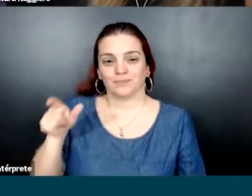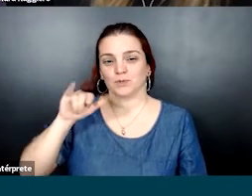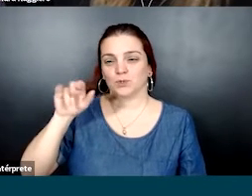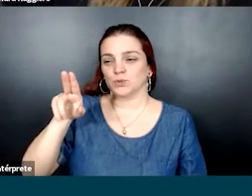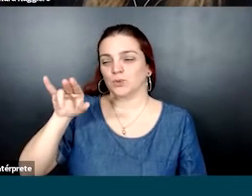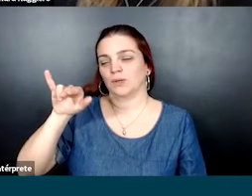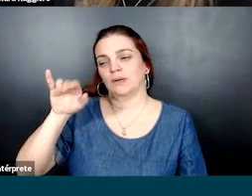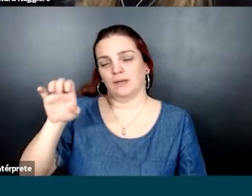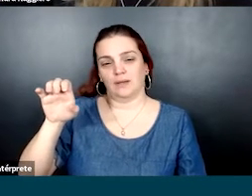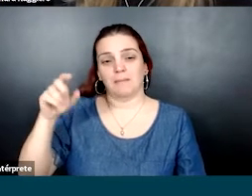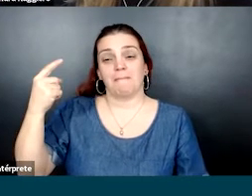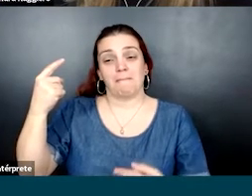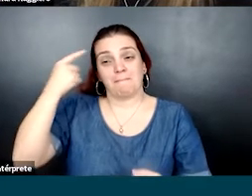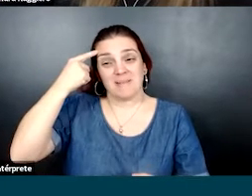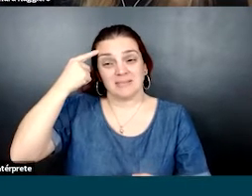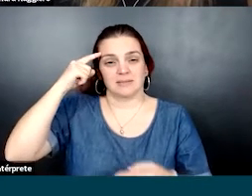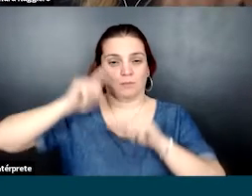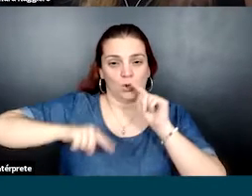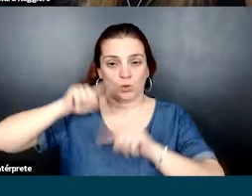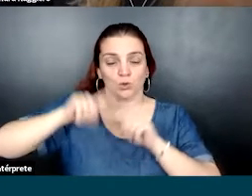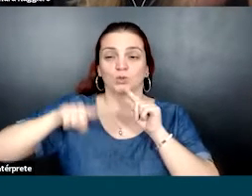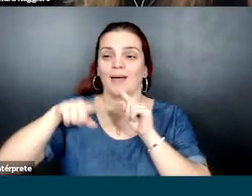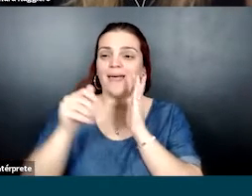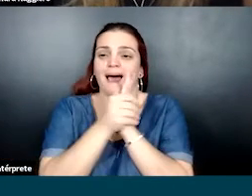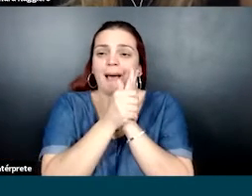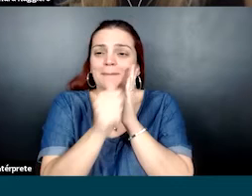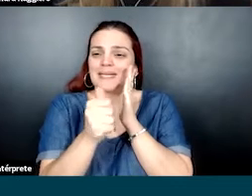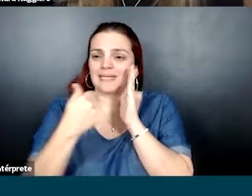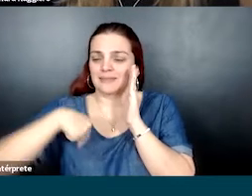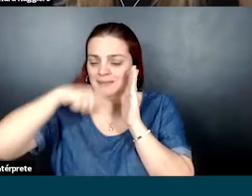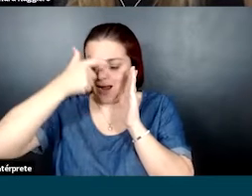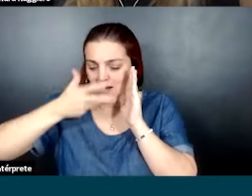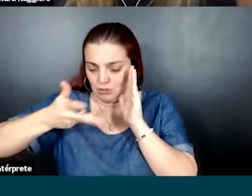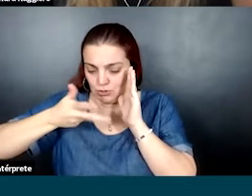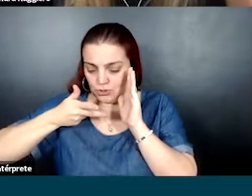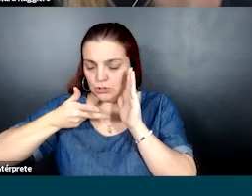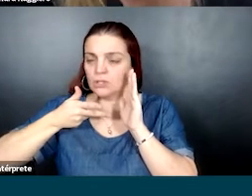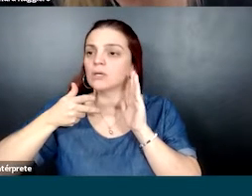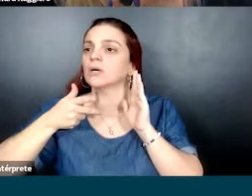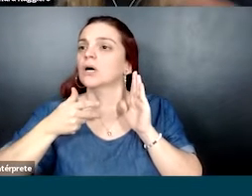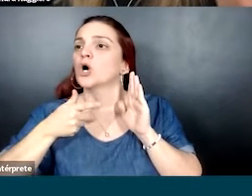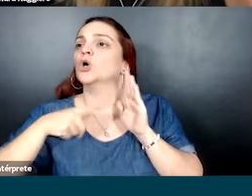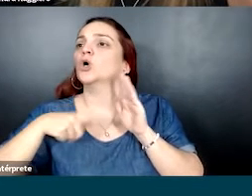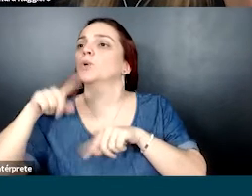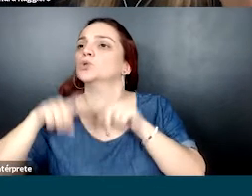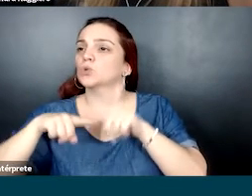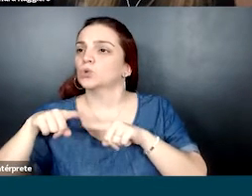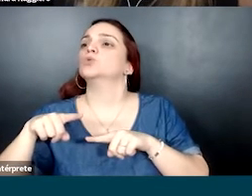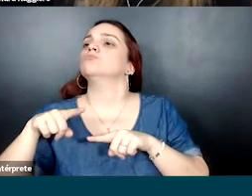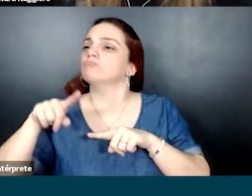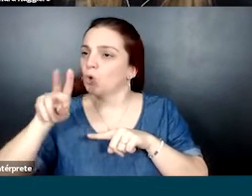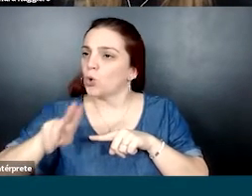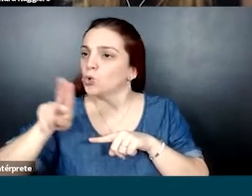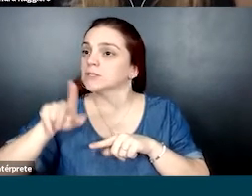o pensamento de produto, ele é definido como a habilidade de saber o que torna um